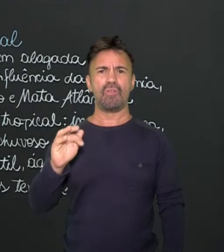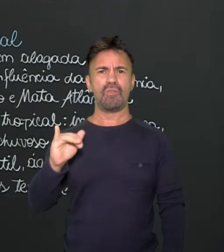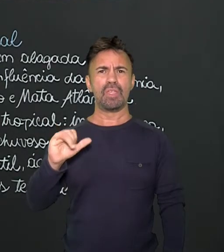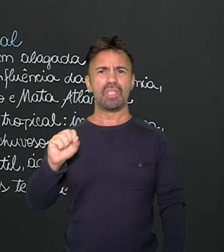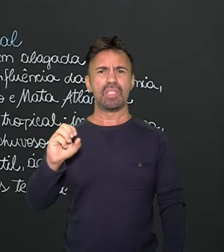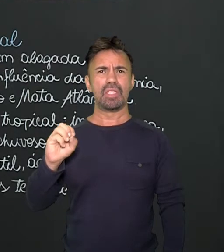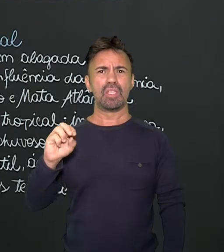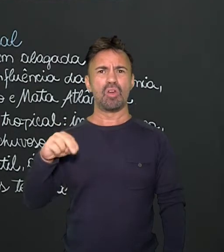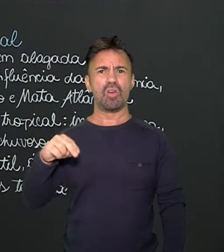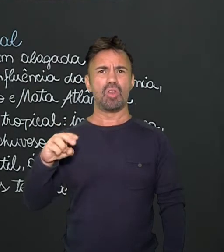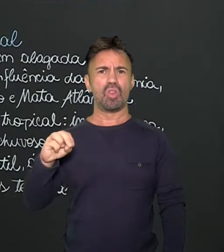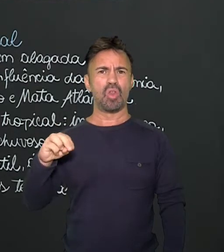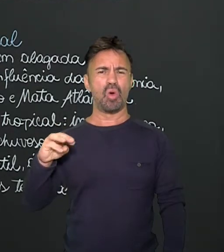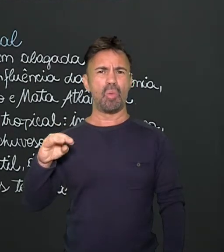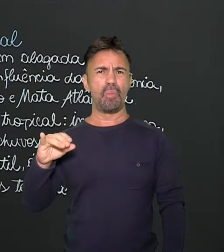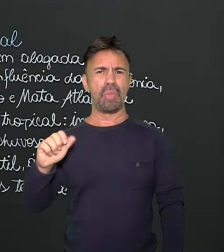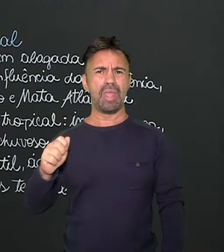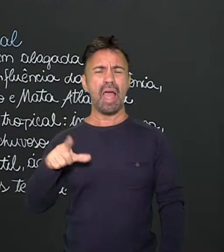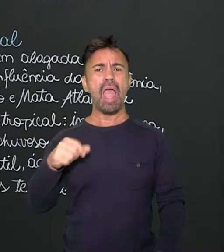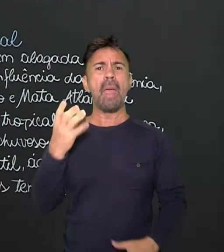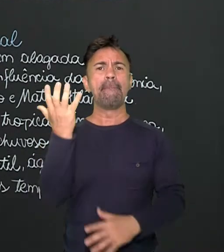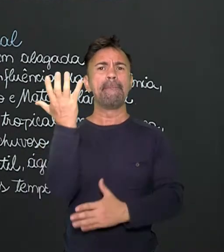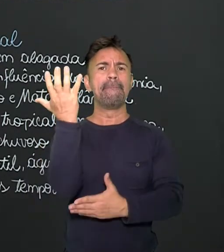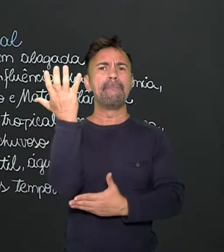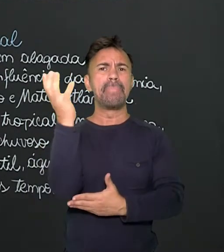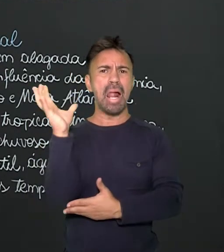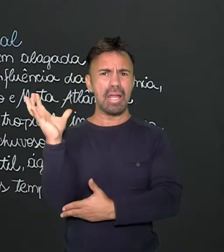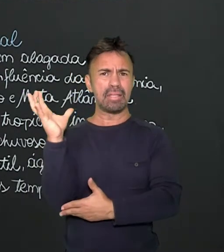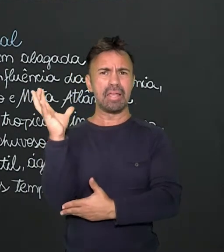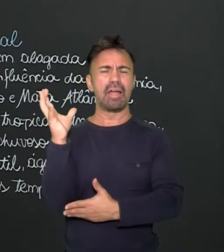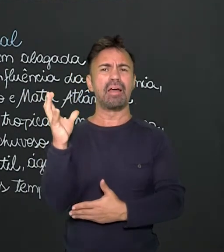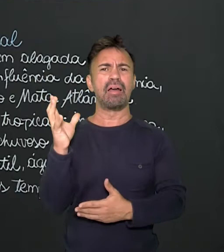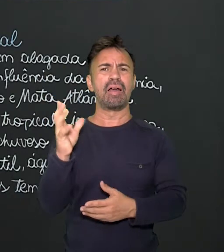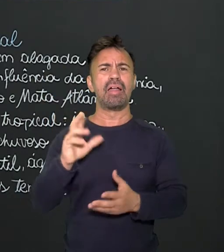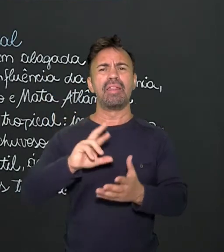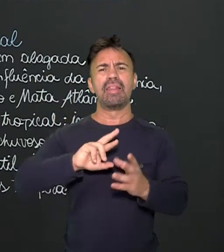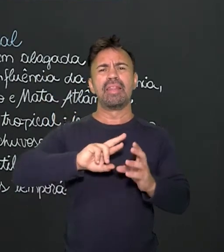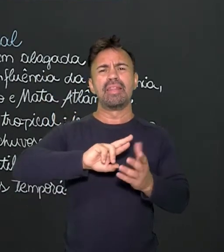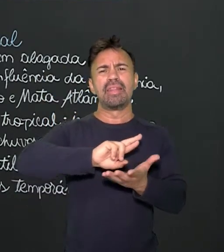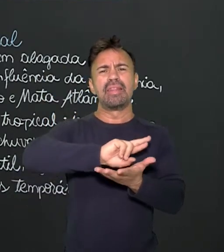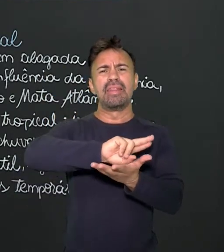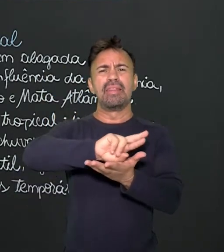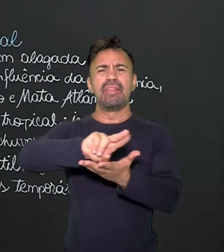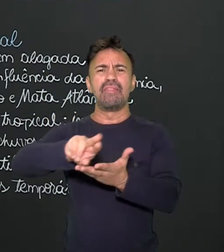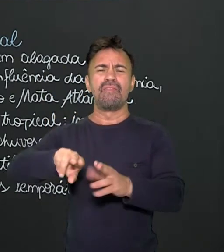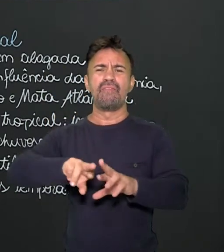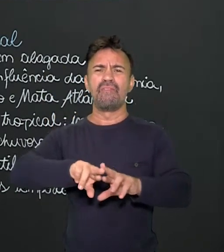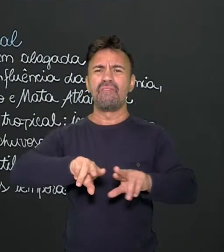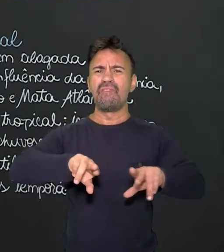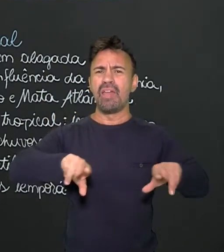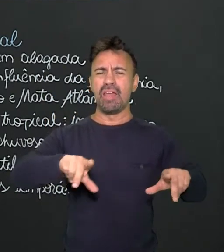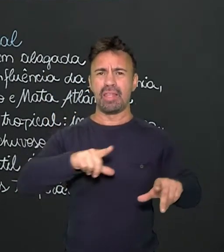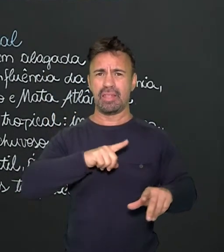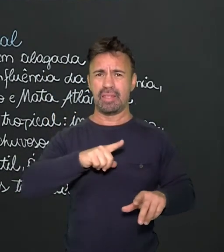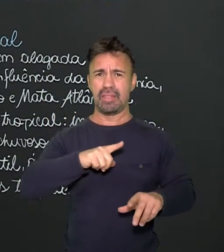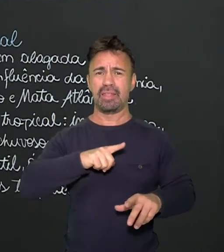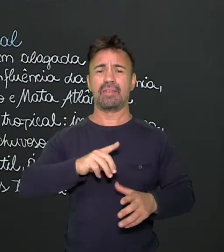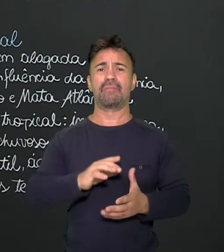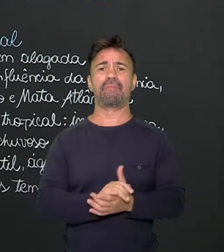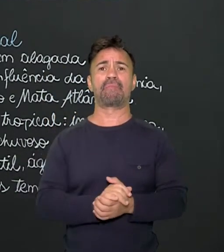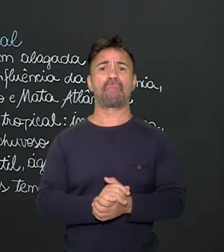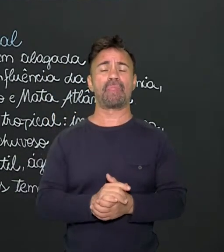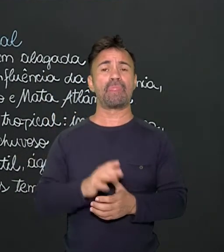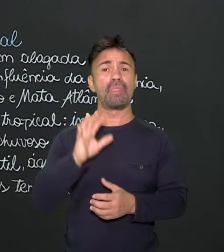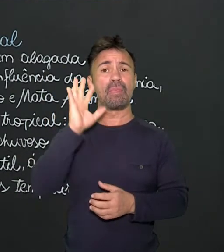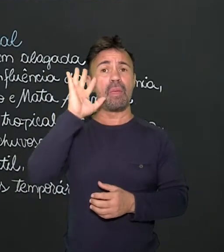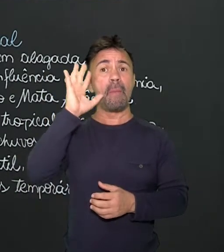fitofisionomias. Você fala assim, hã? Fito, a ideia de planta, então eu tenho fisionomias diferentes nesse cerrado. Eu não coloco tudo